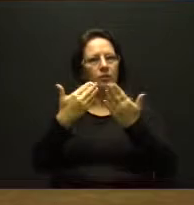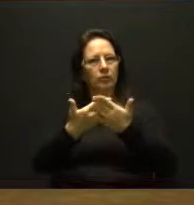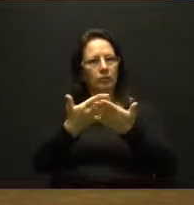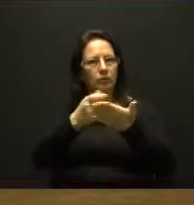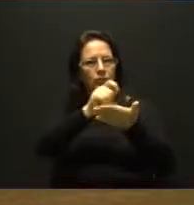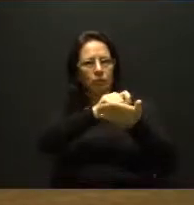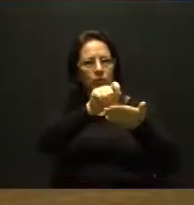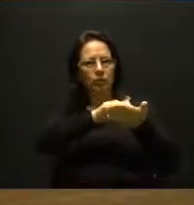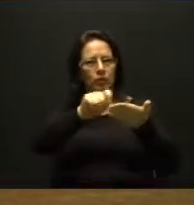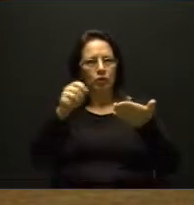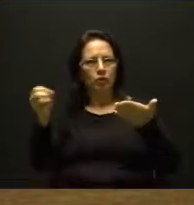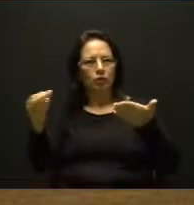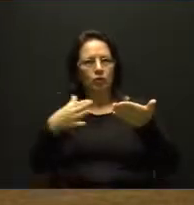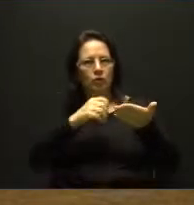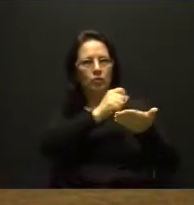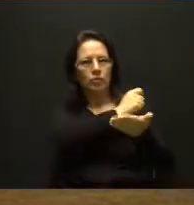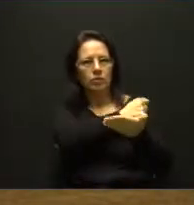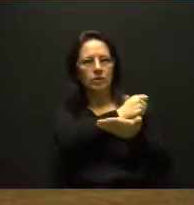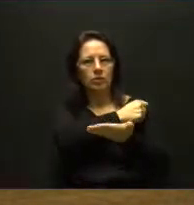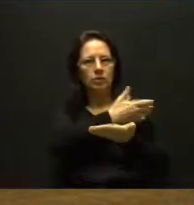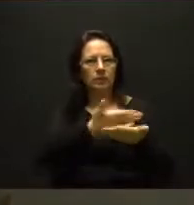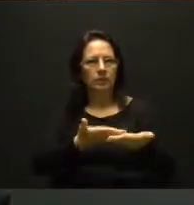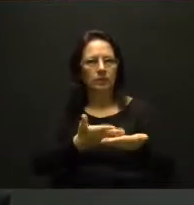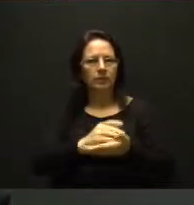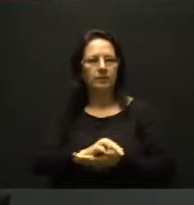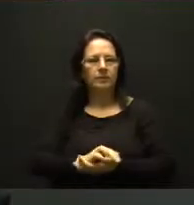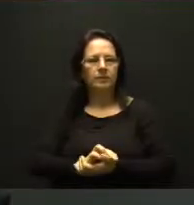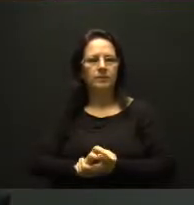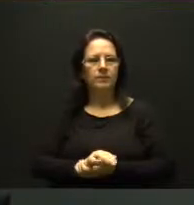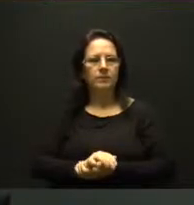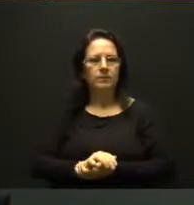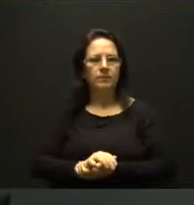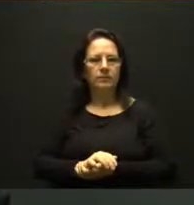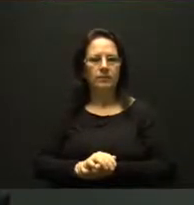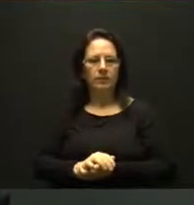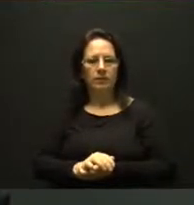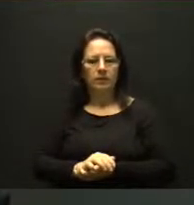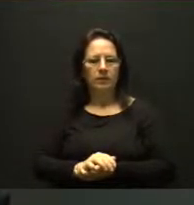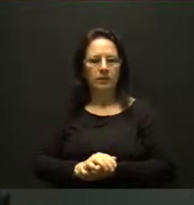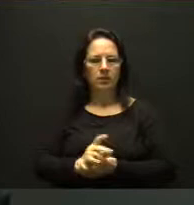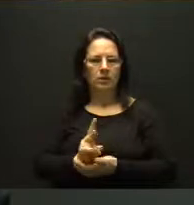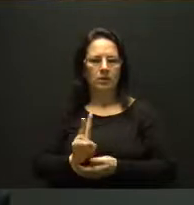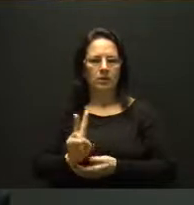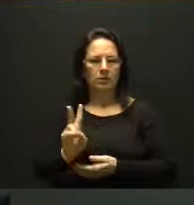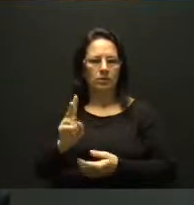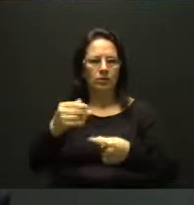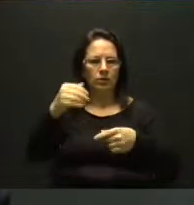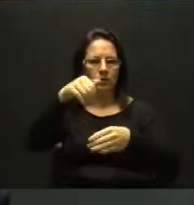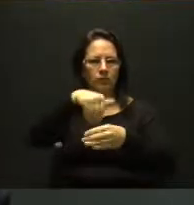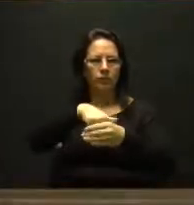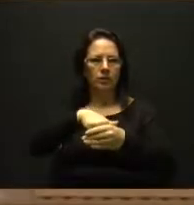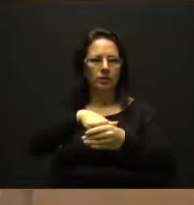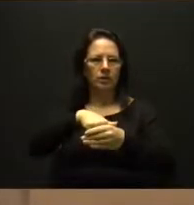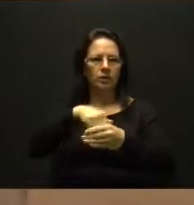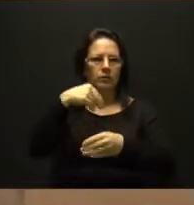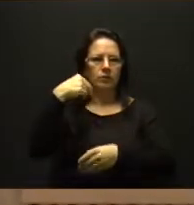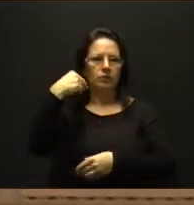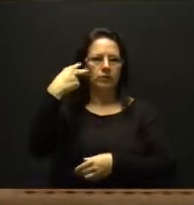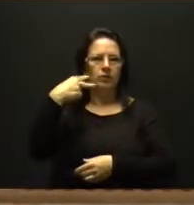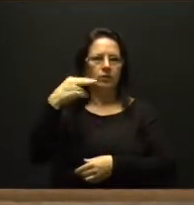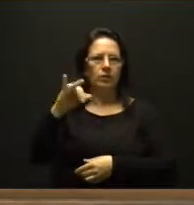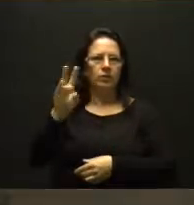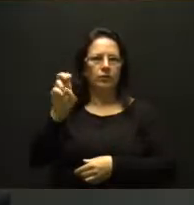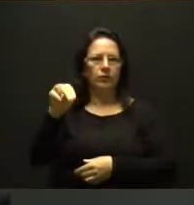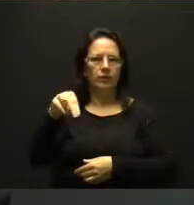inscrição dos novos alunos só se o presidente continua em votação com a palavra ver a